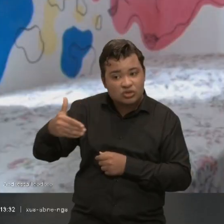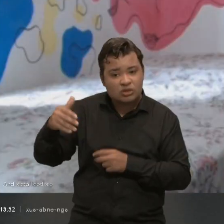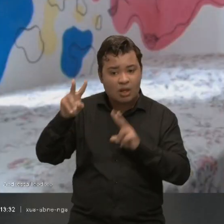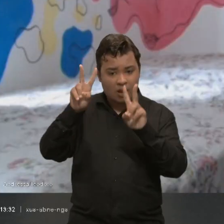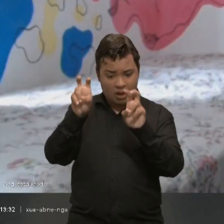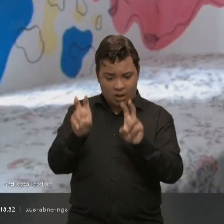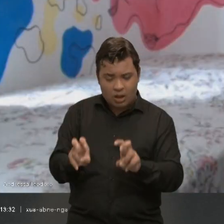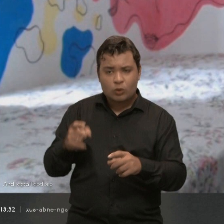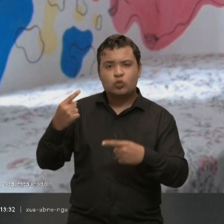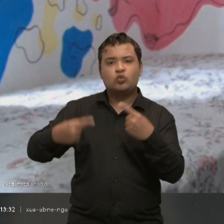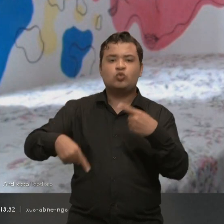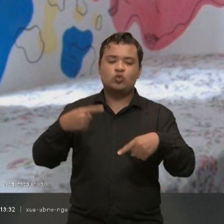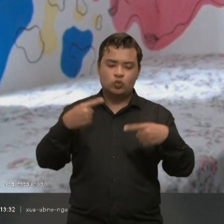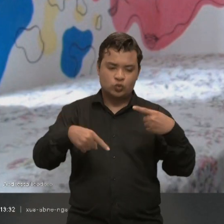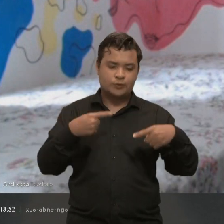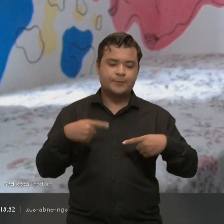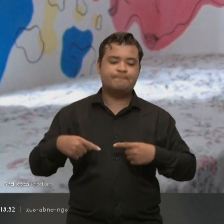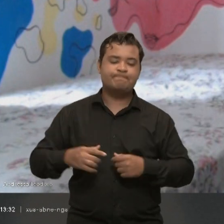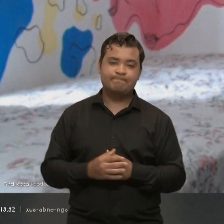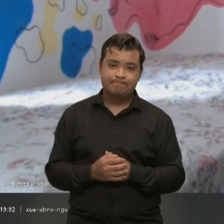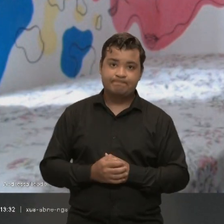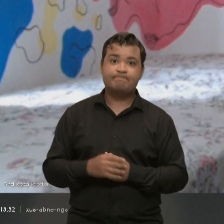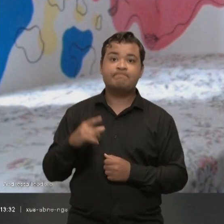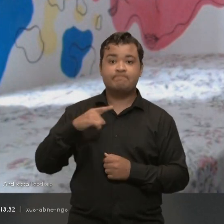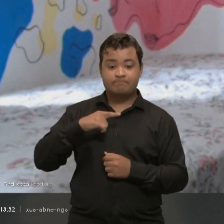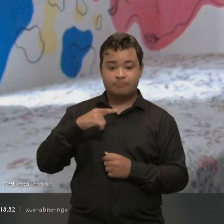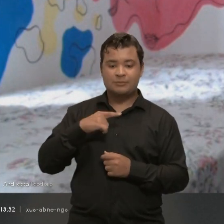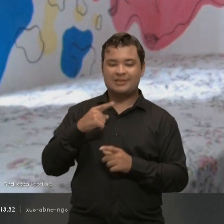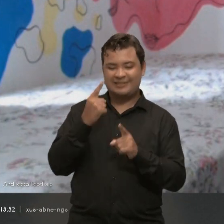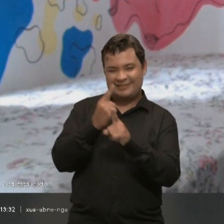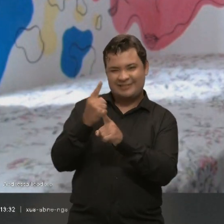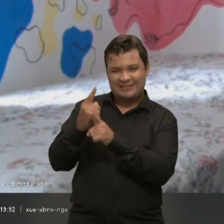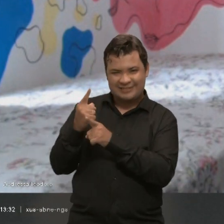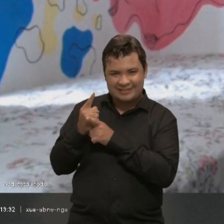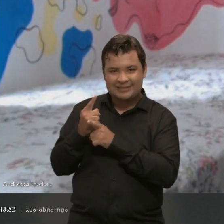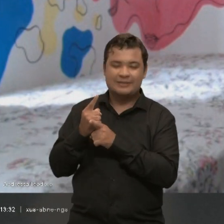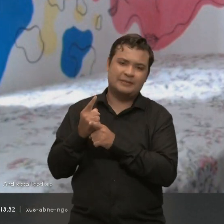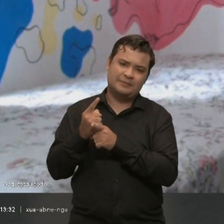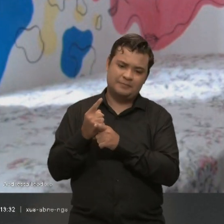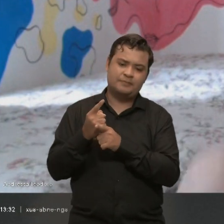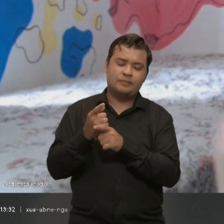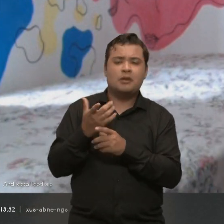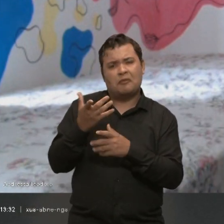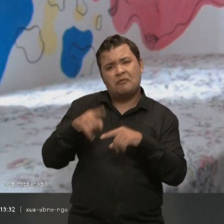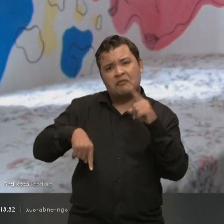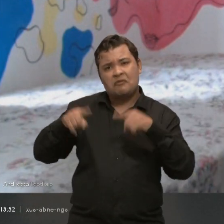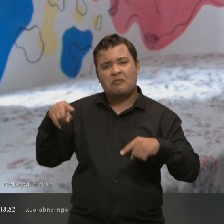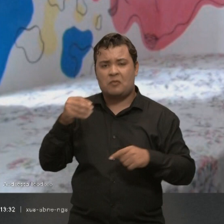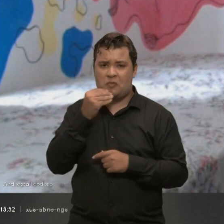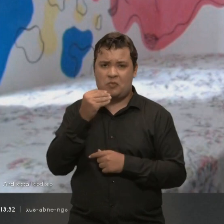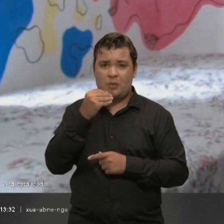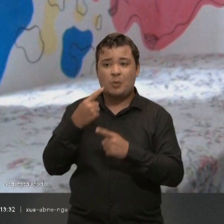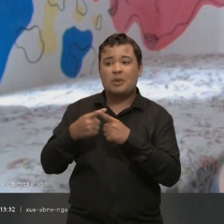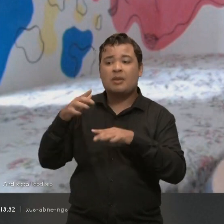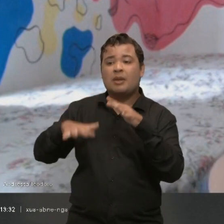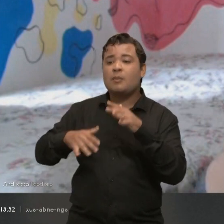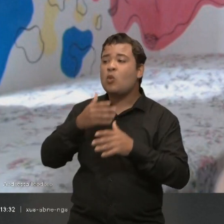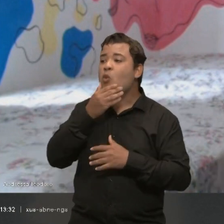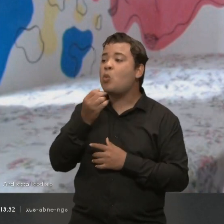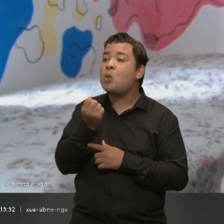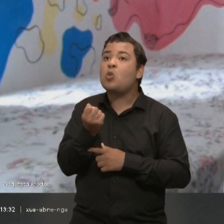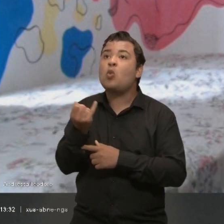gente busca, dentro desses encontros, né, que vão, assim, varia muito, porque depende muito da quantidade de homens, não é